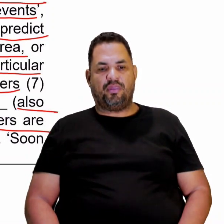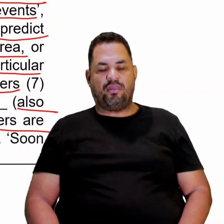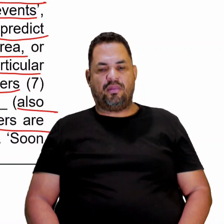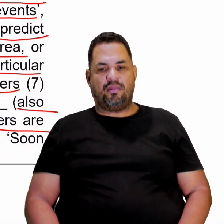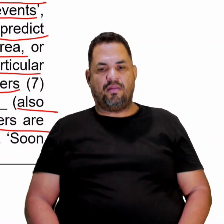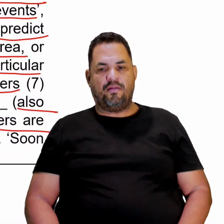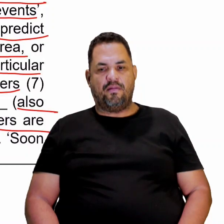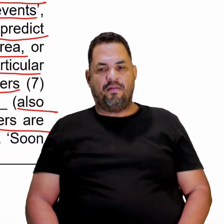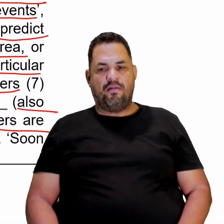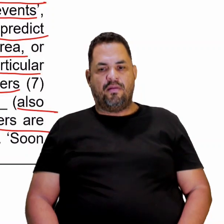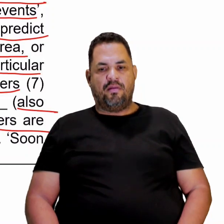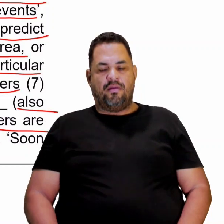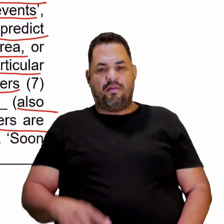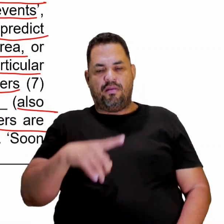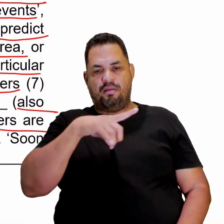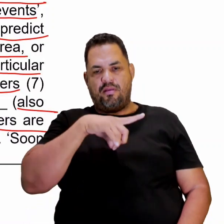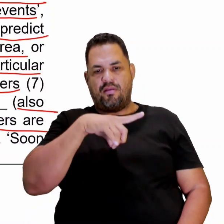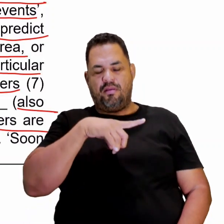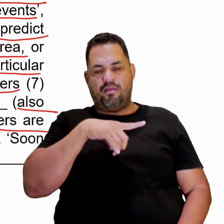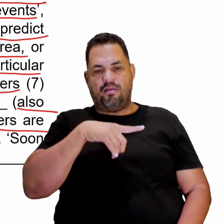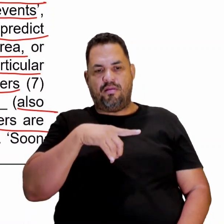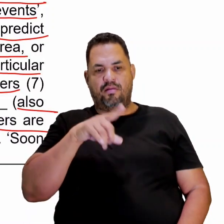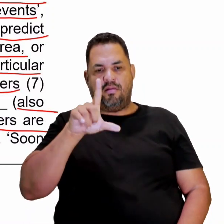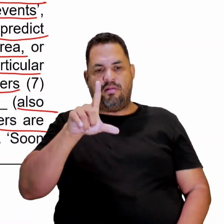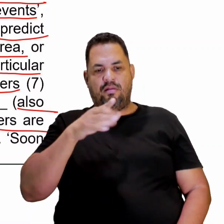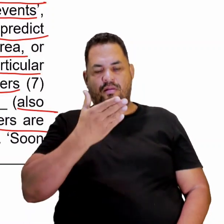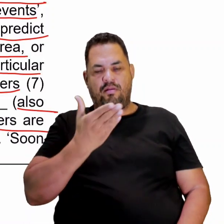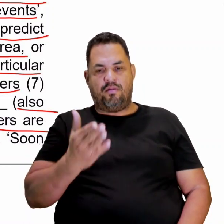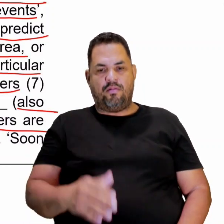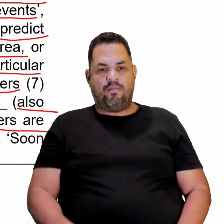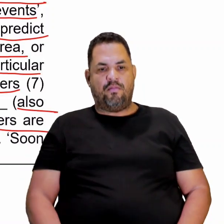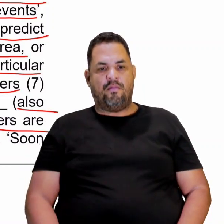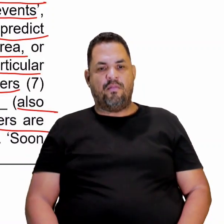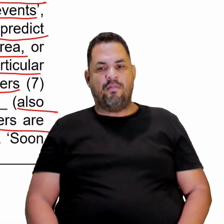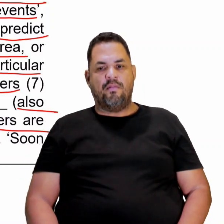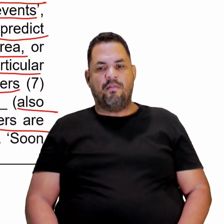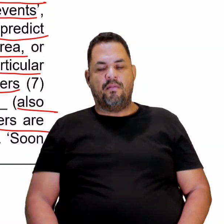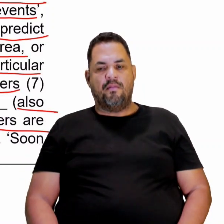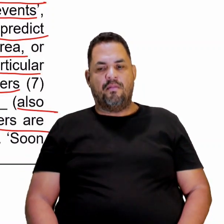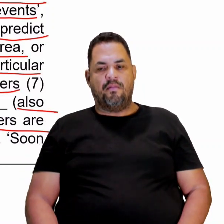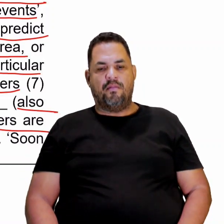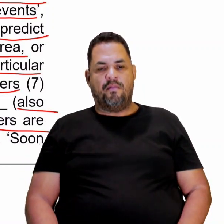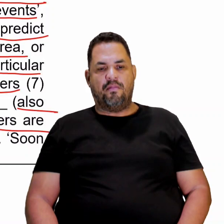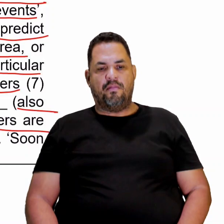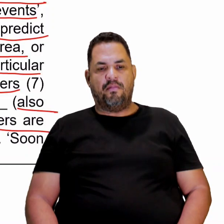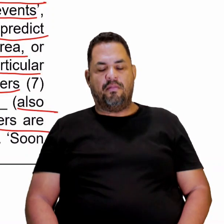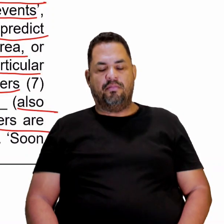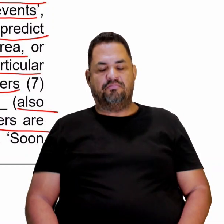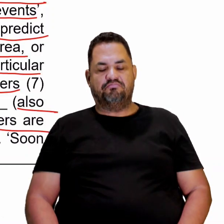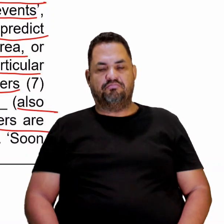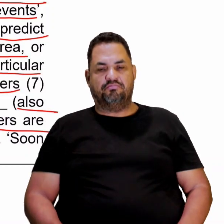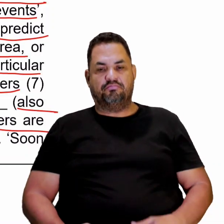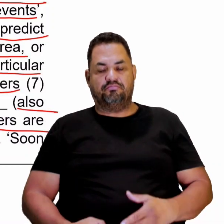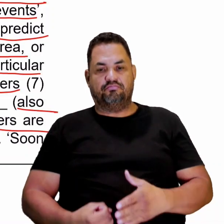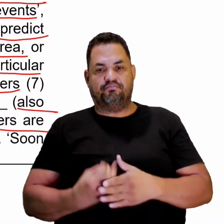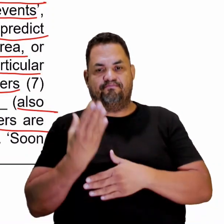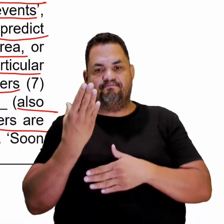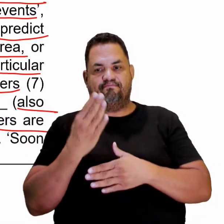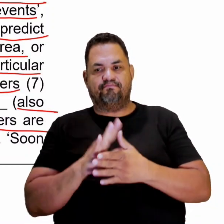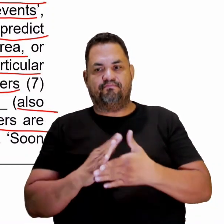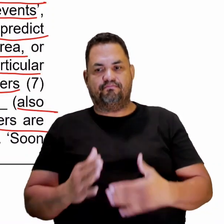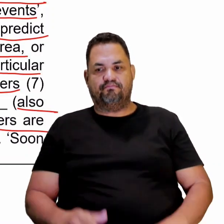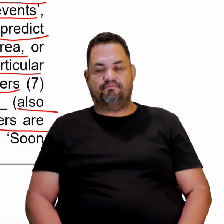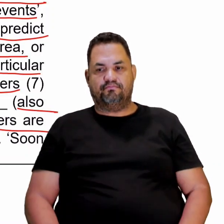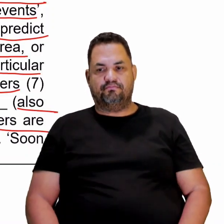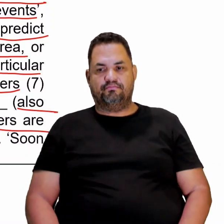Says professor. E temos aqui agora um L, tá? Tem um L aqui, um L a mais, que não apareceu aí. Intelligent all